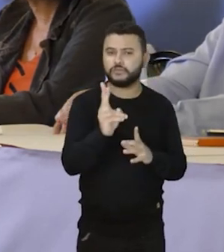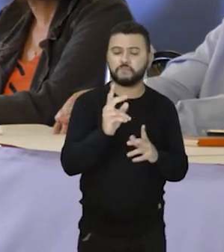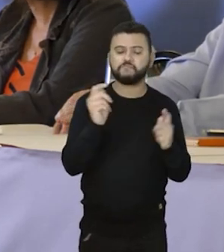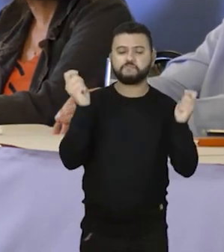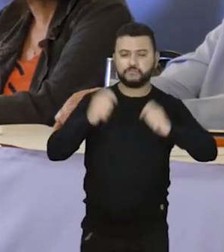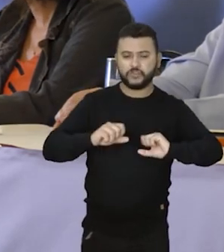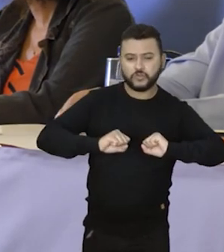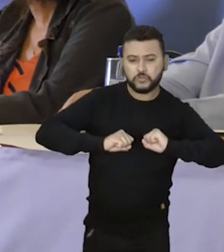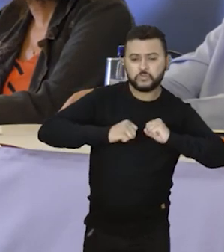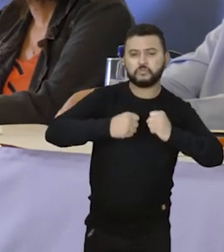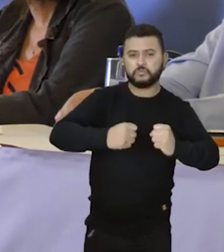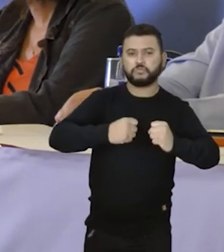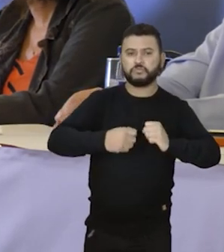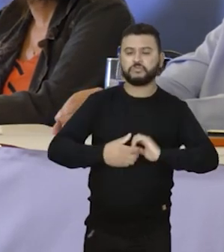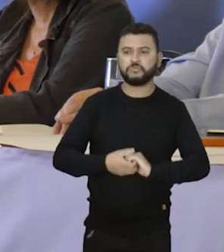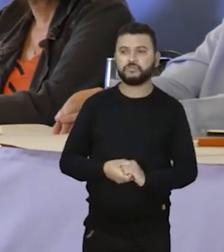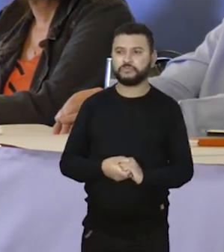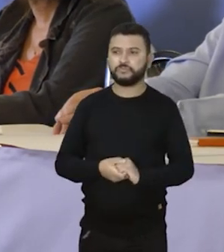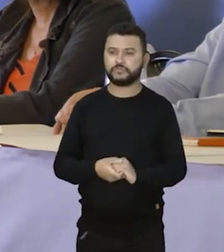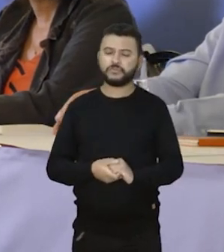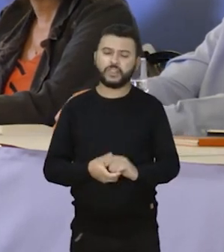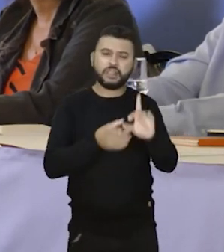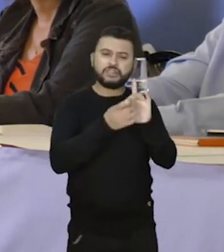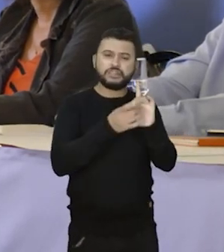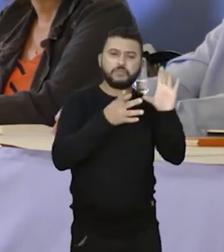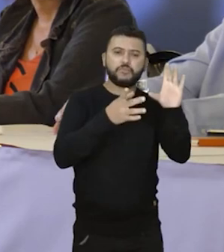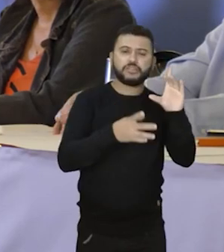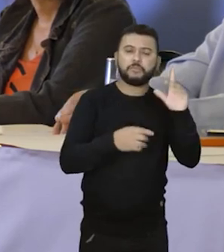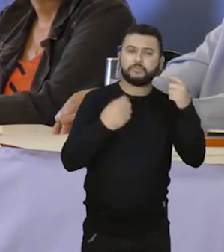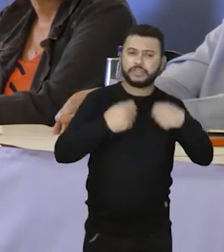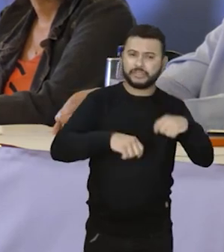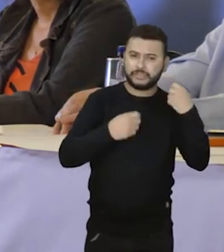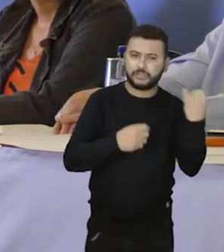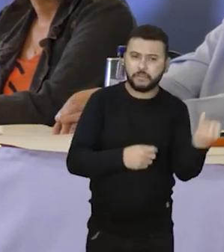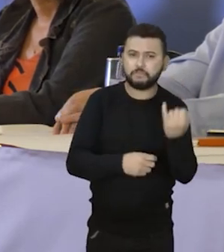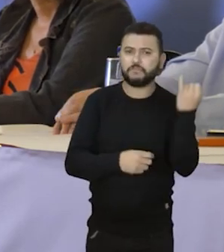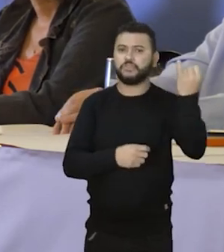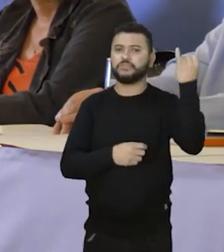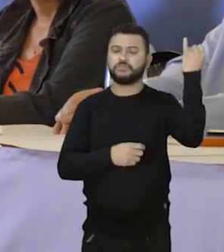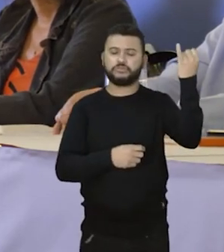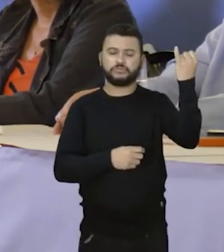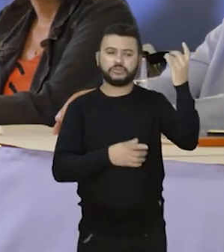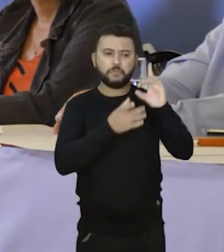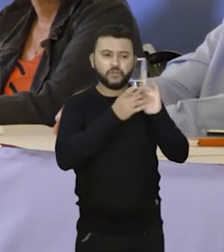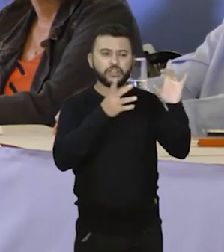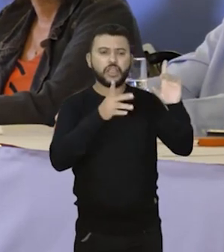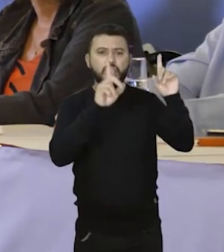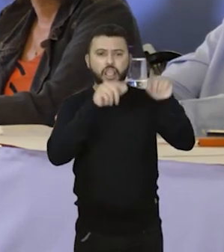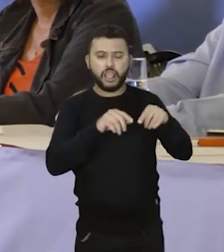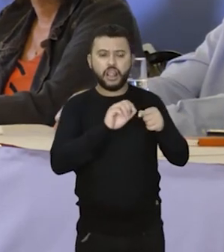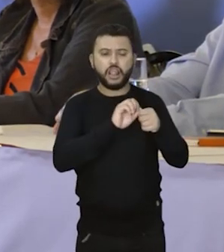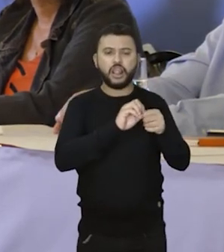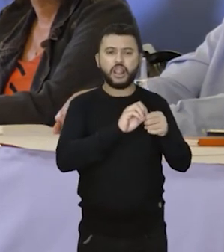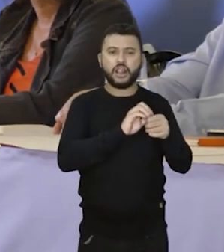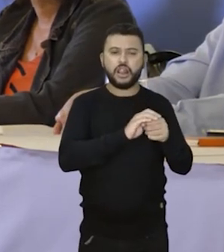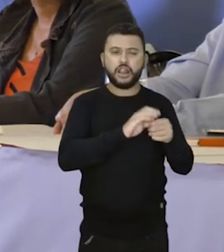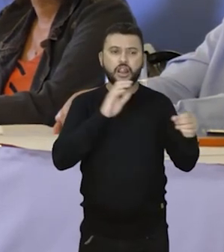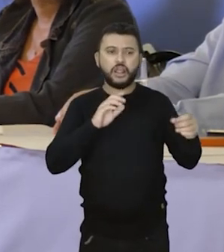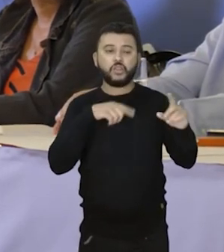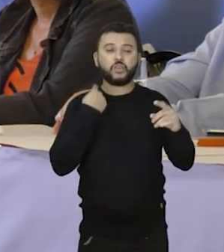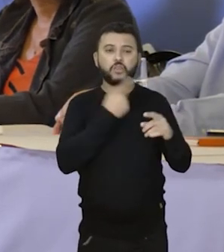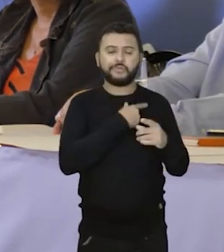a democracia ela é muito importante na medida em que você estabelece um alternância de poder